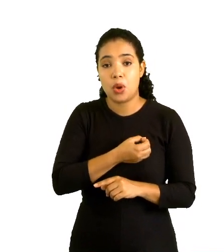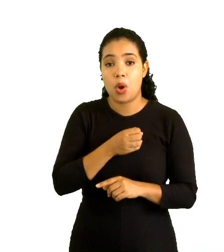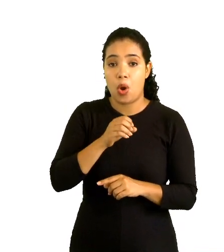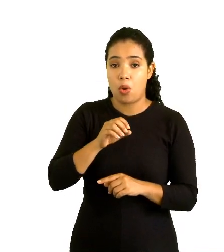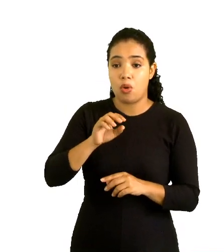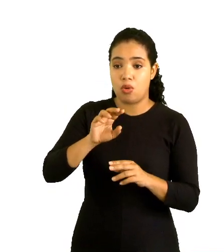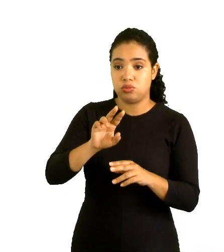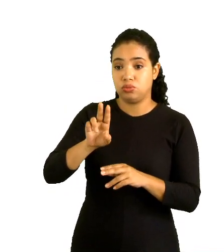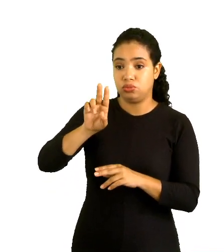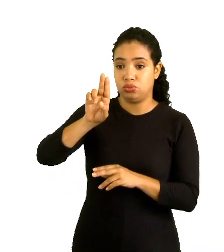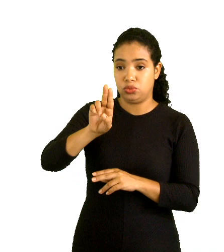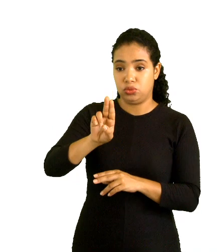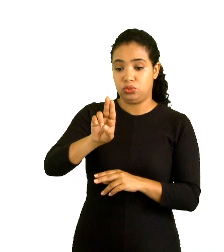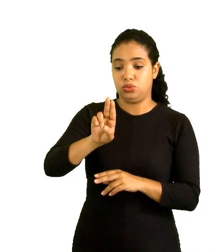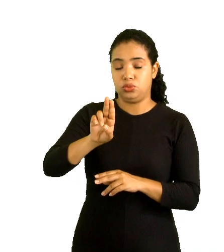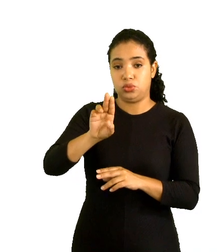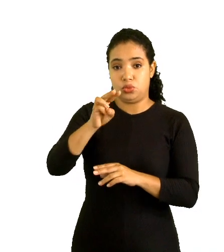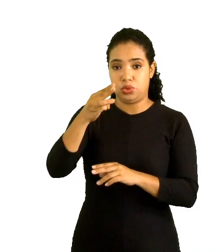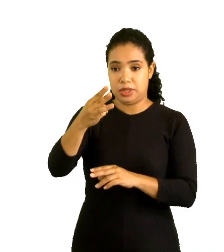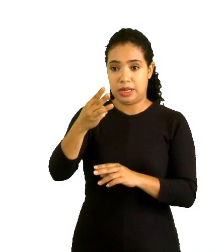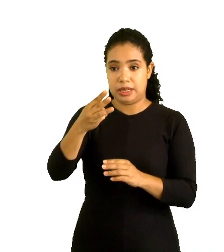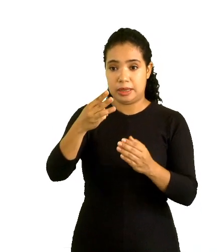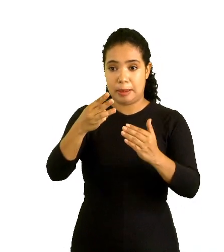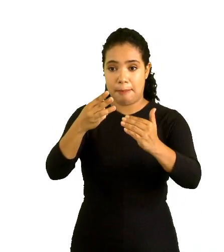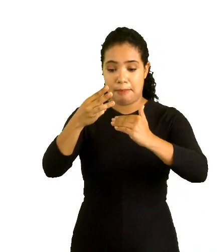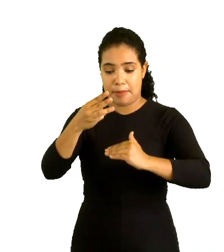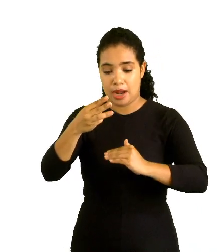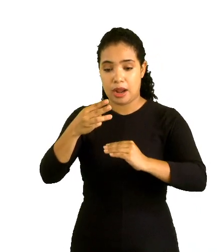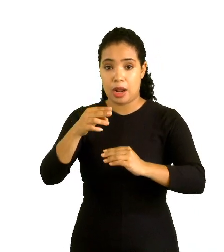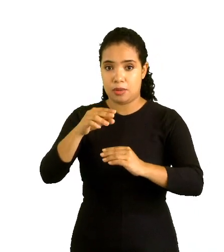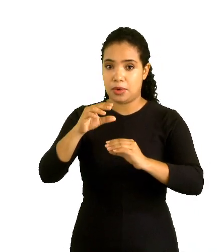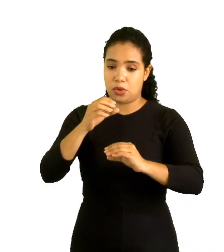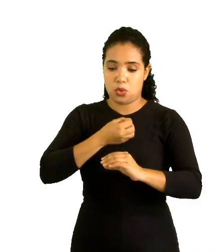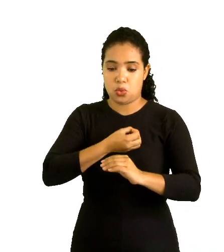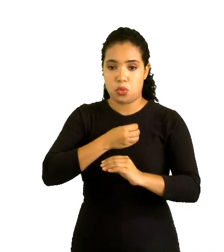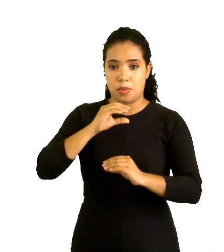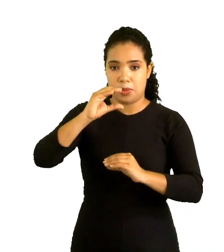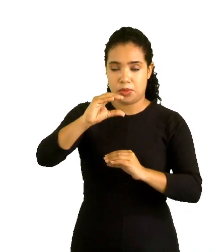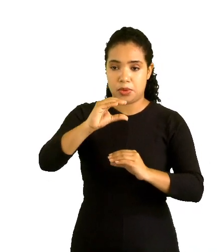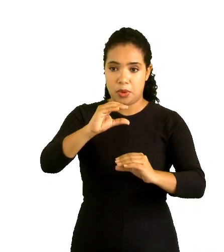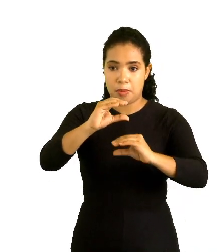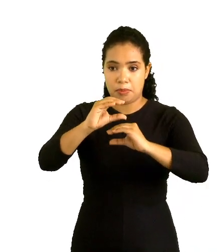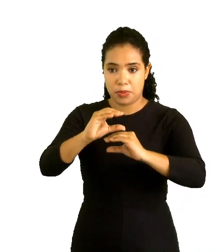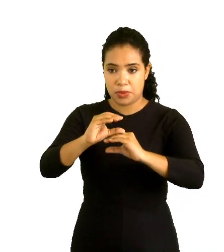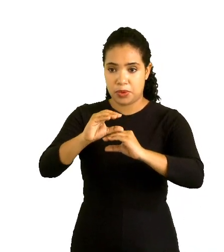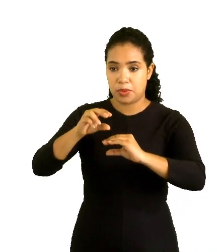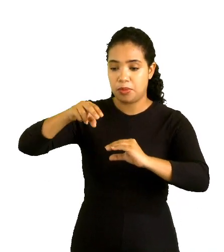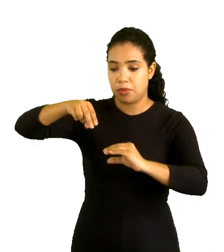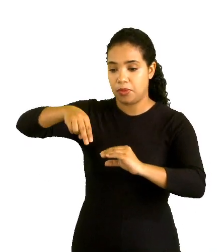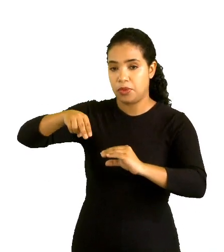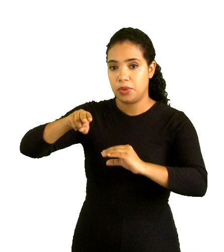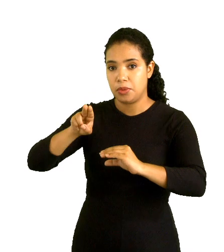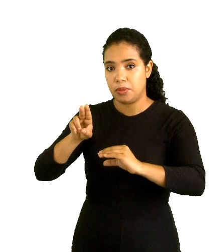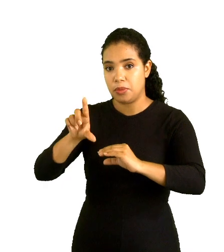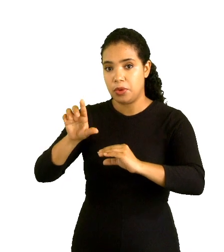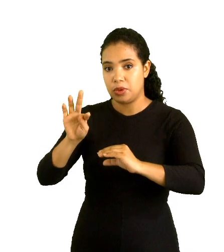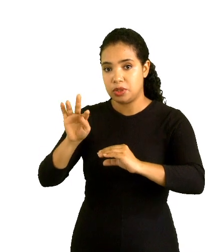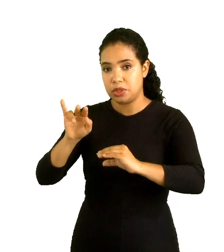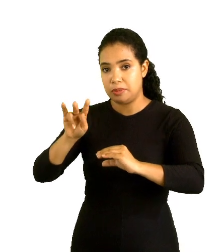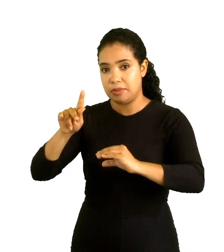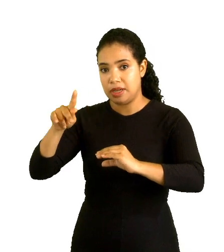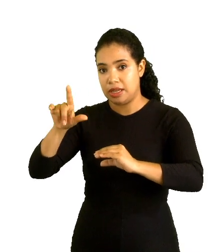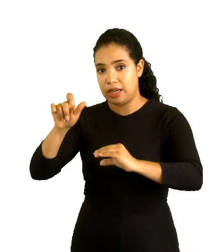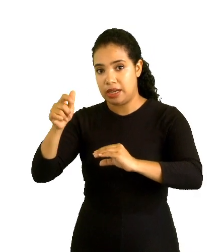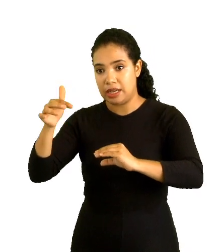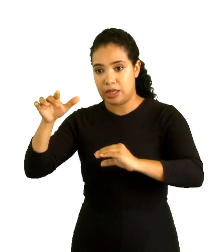o multiplicando. O número que está ao lado é o multiplicador. E o